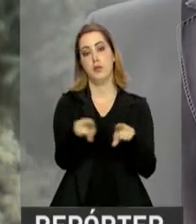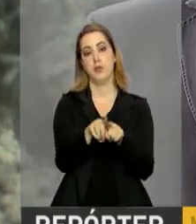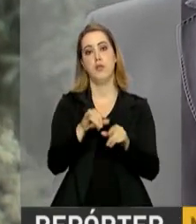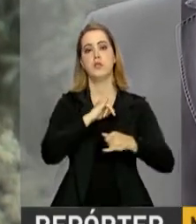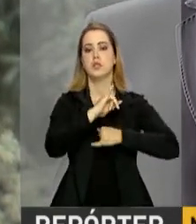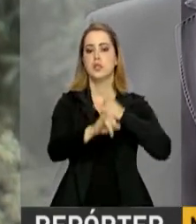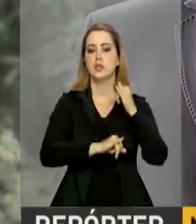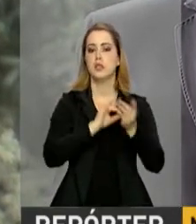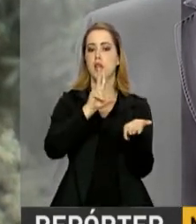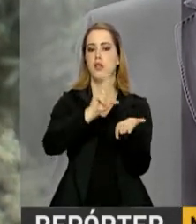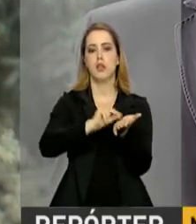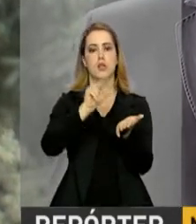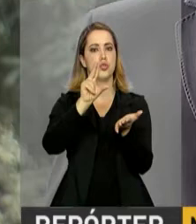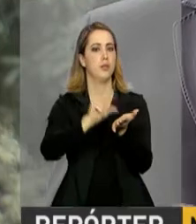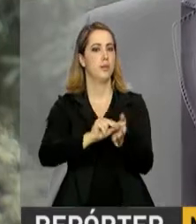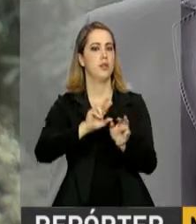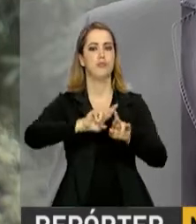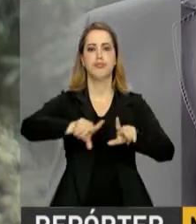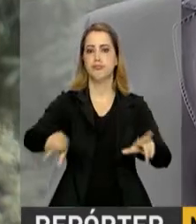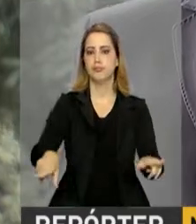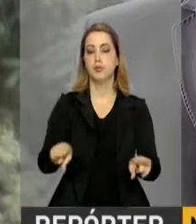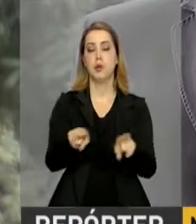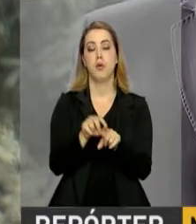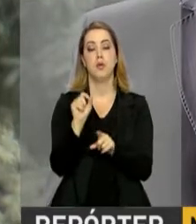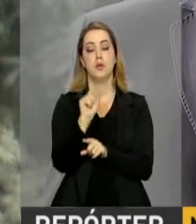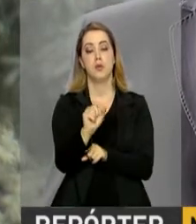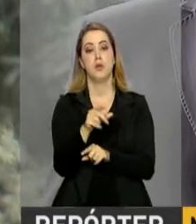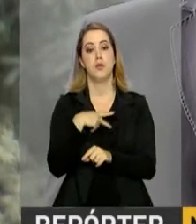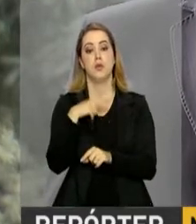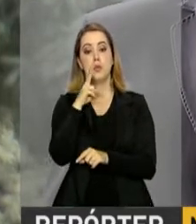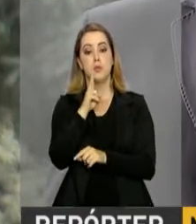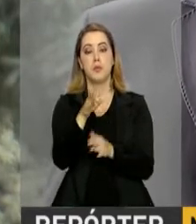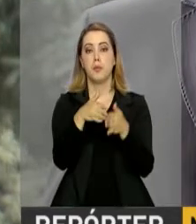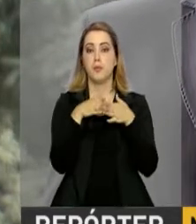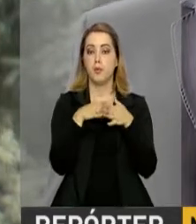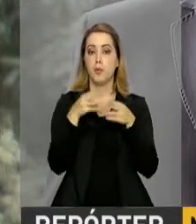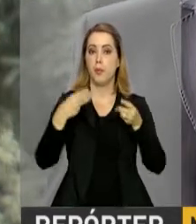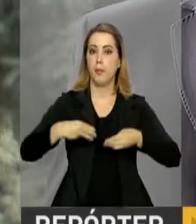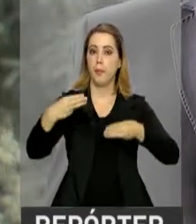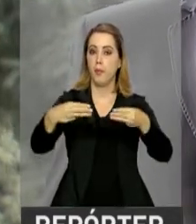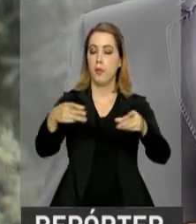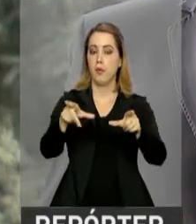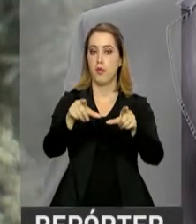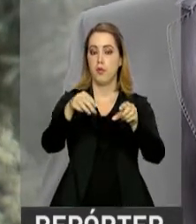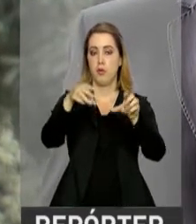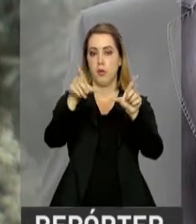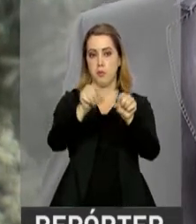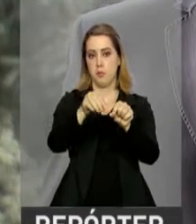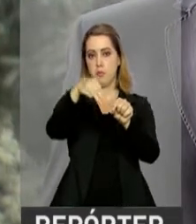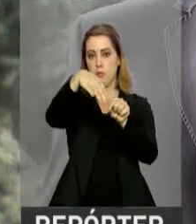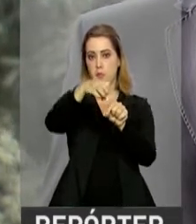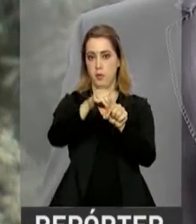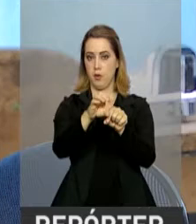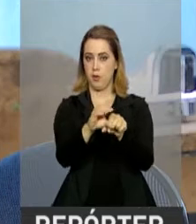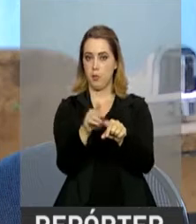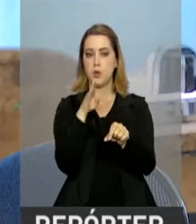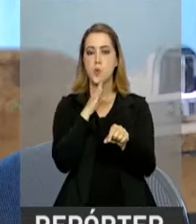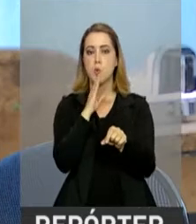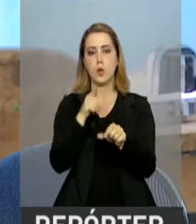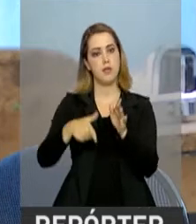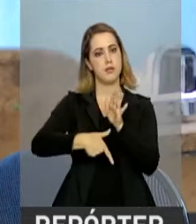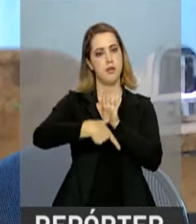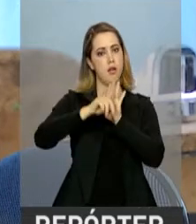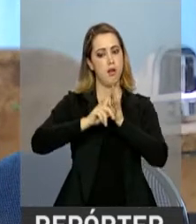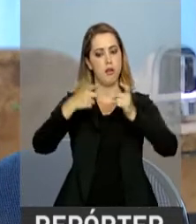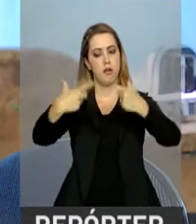aplicativo e nem 2016 o ministério da educação recomenda que os candidatos conheçam os locais de prova com antecedência as